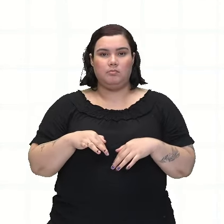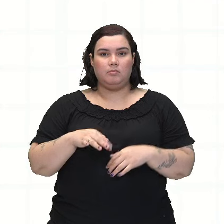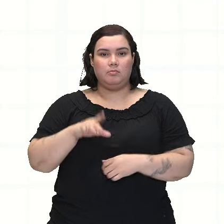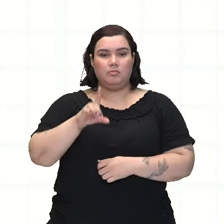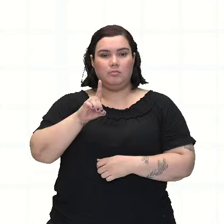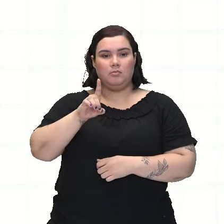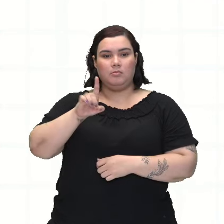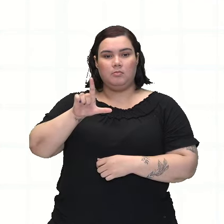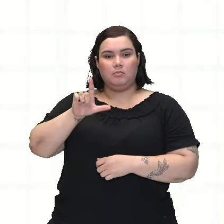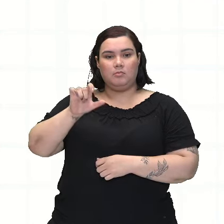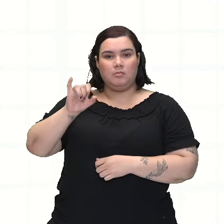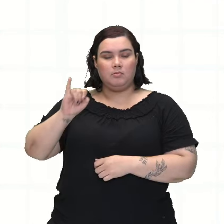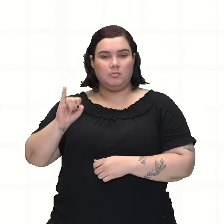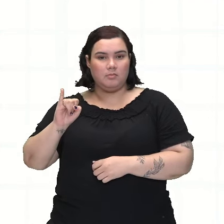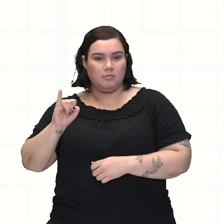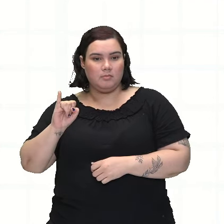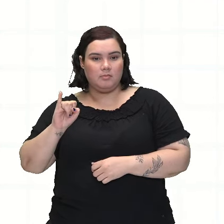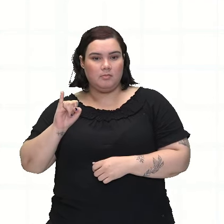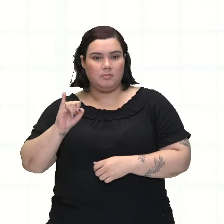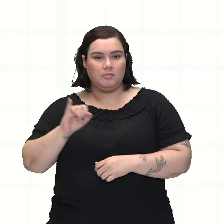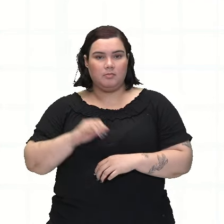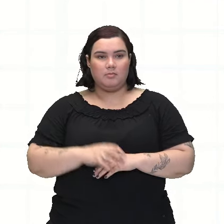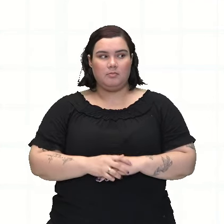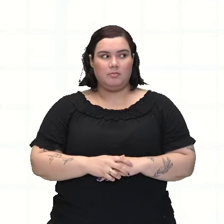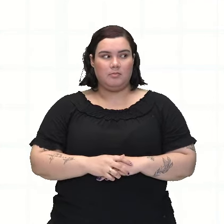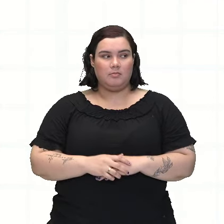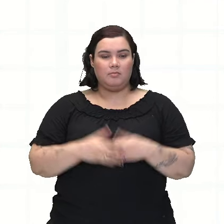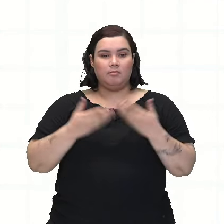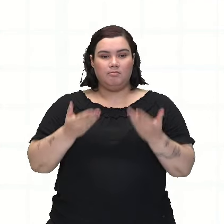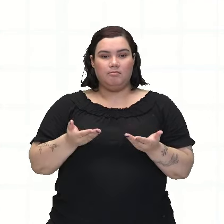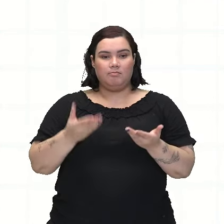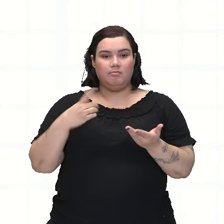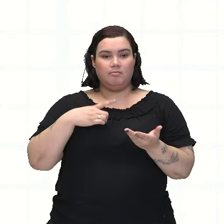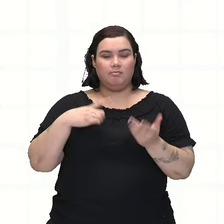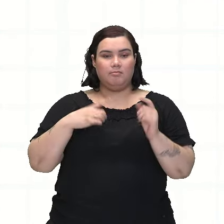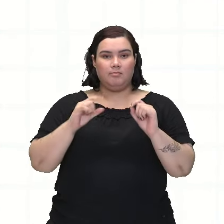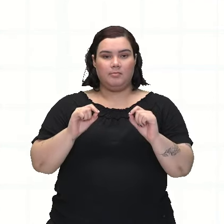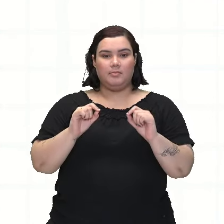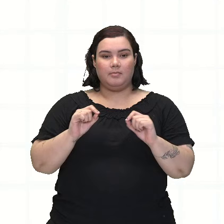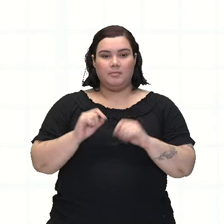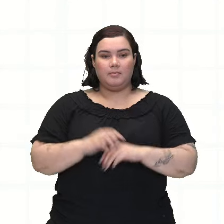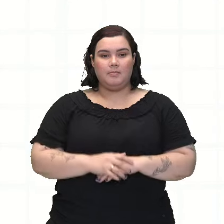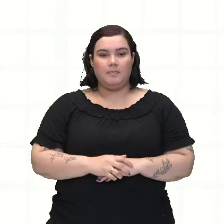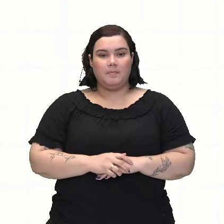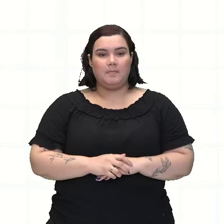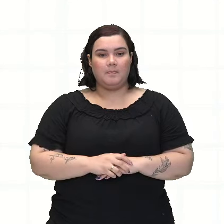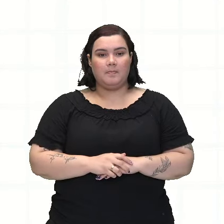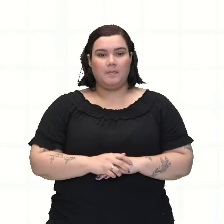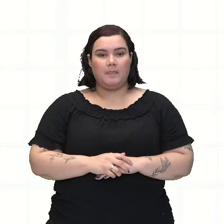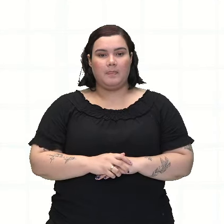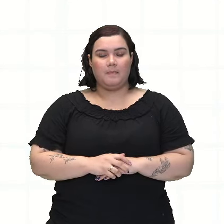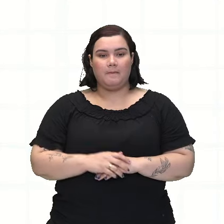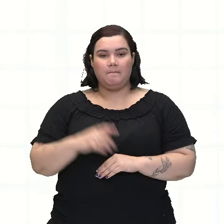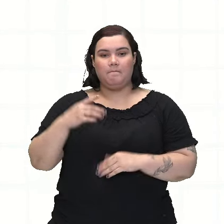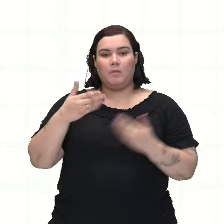DLI. Eles, deixa eu escrever aqui com outra cor para ficar mais